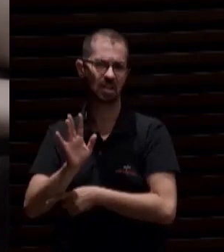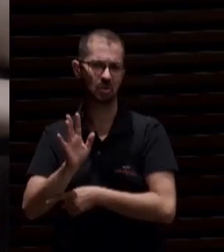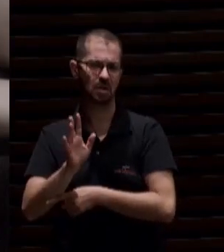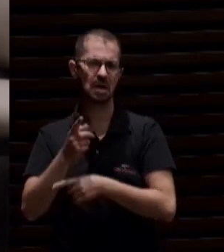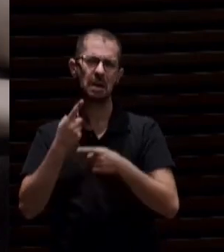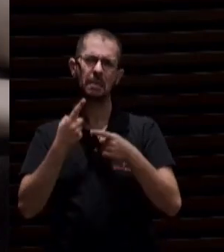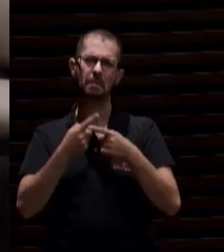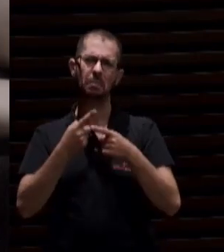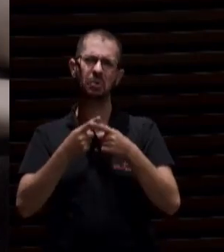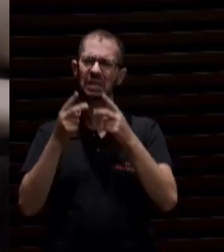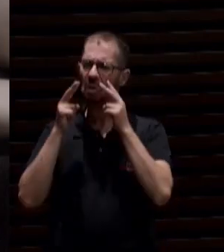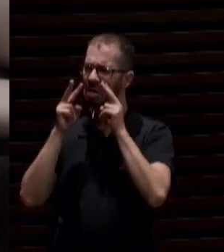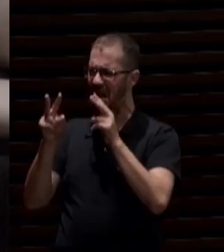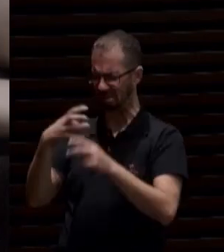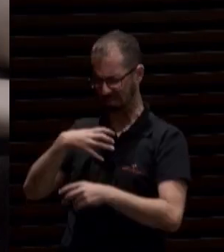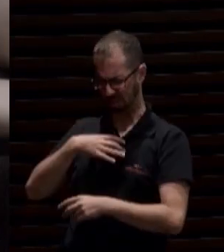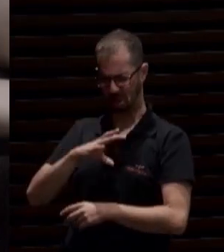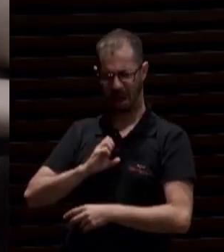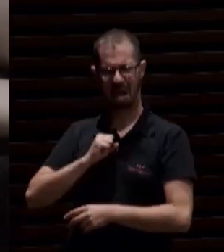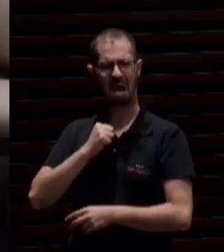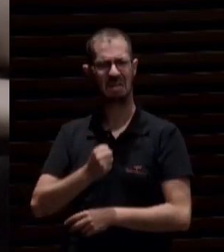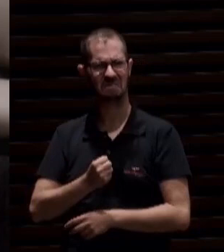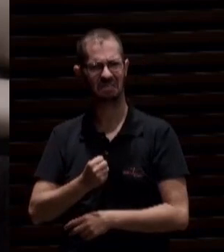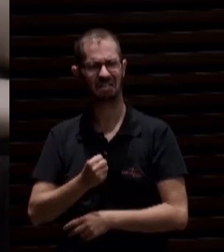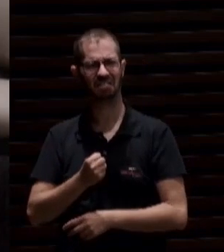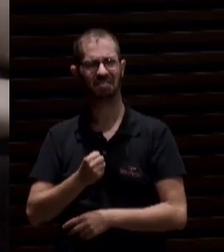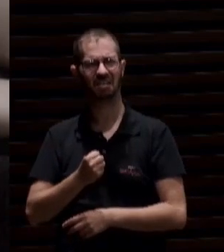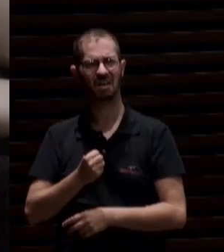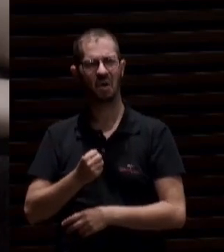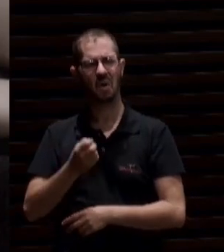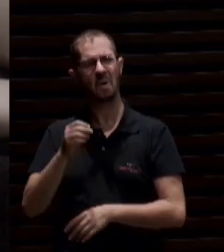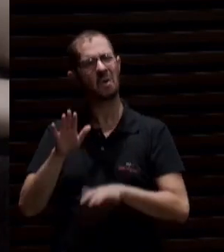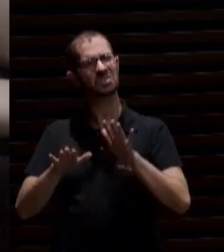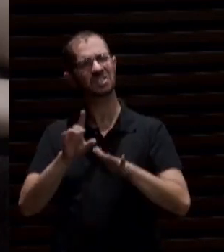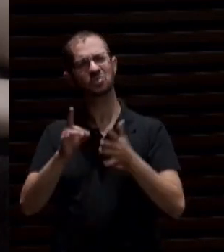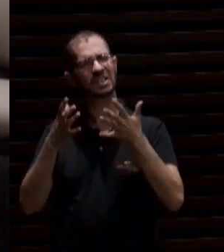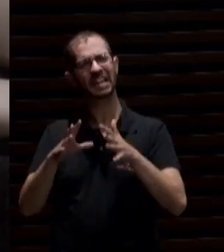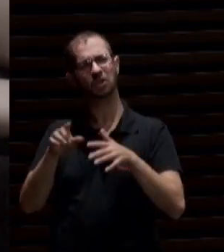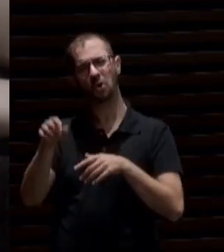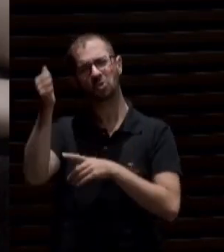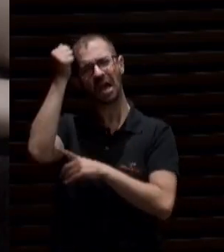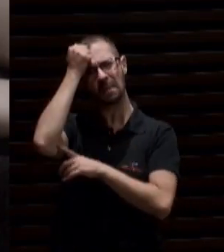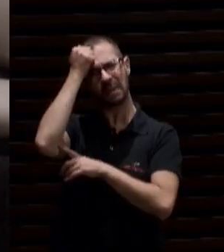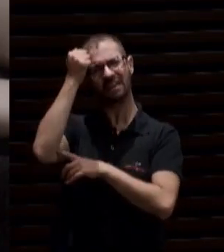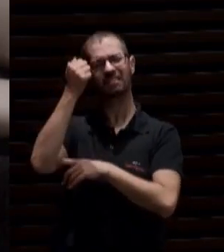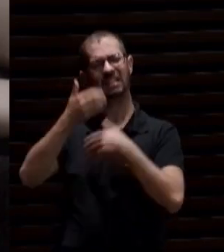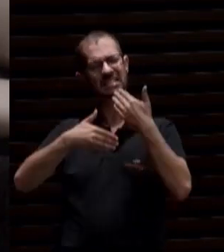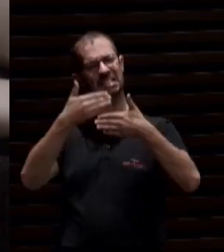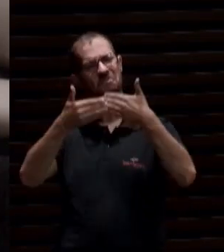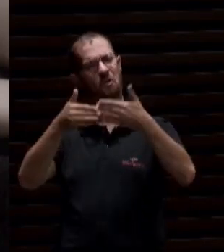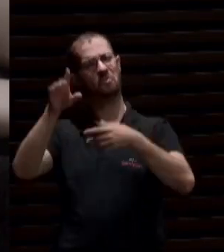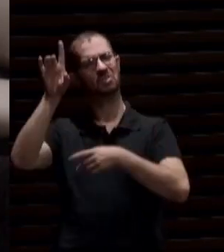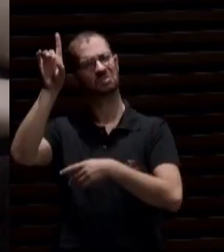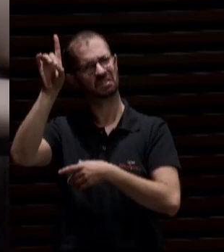olhar com tanta raiva? Ou às vezes sem querer que o outro se arrependa, que aprenda, que cresça no Senhor? Assim